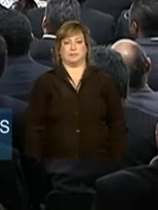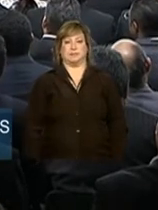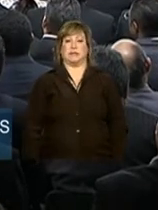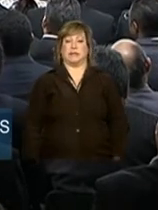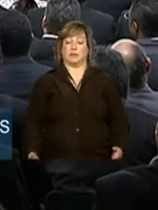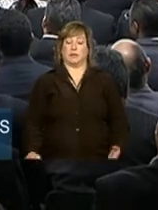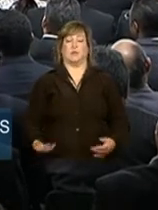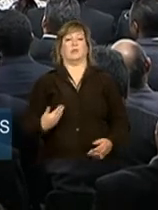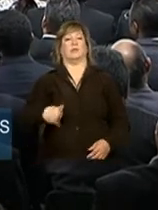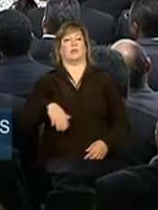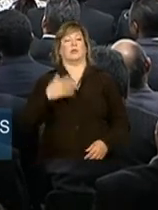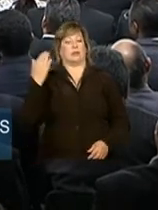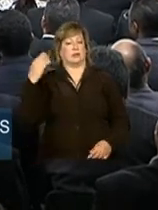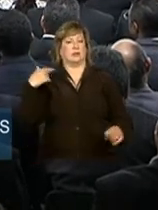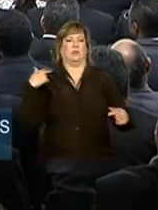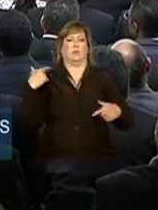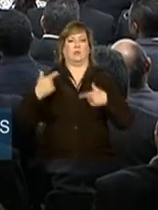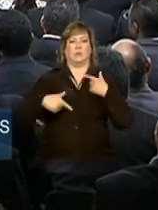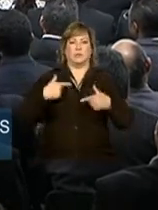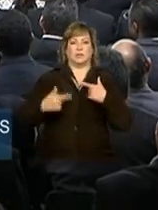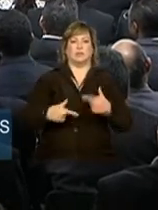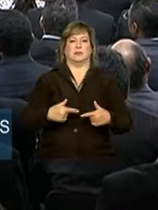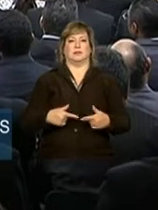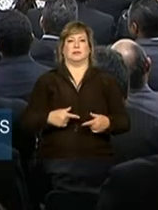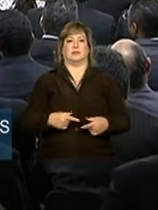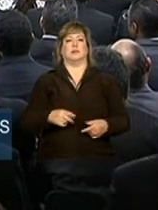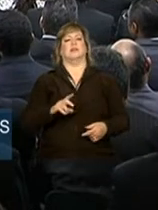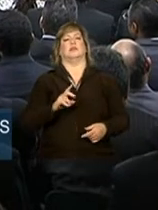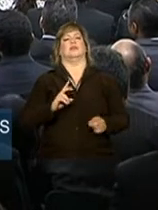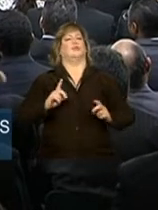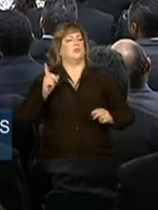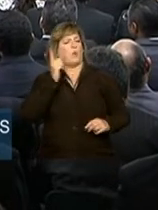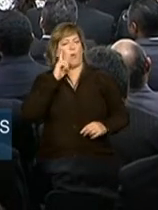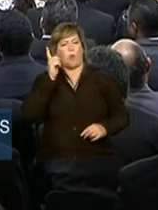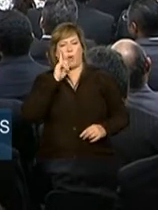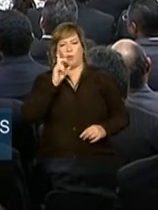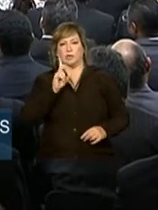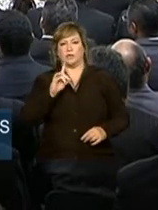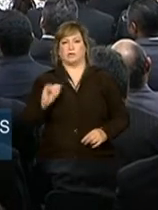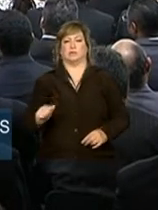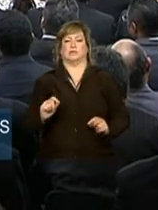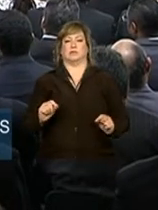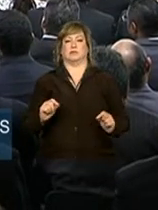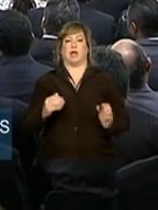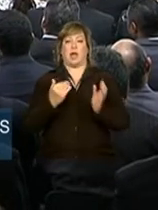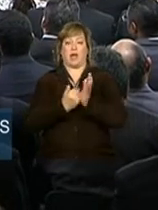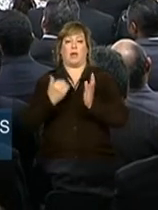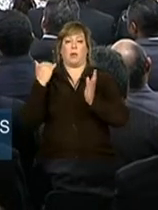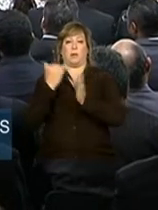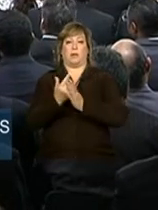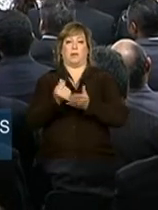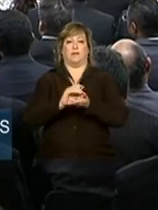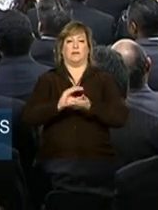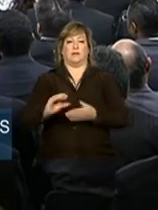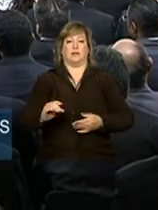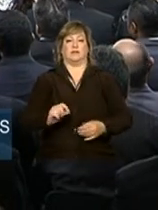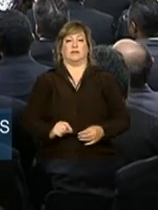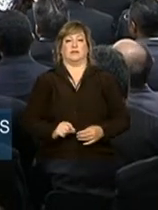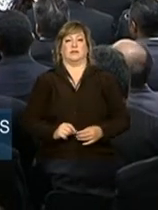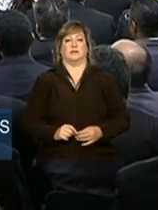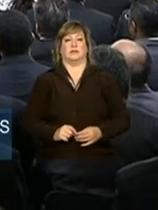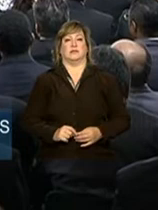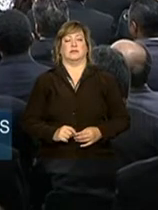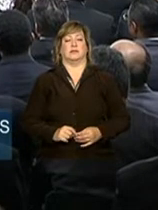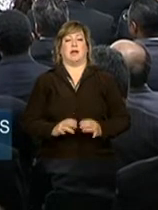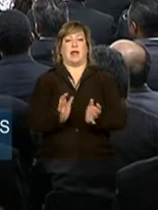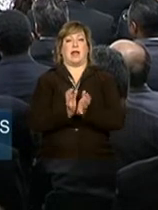nós lutávamos dia sim e outro também para aumentar o investimento, né, Miriam? O